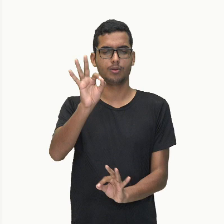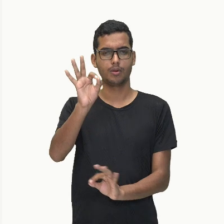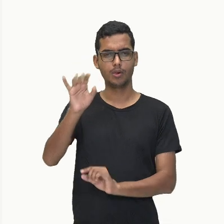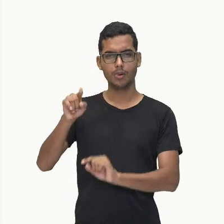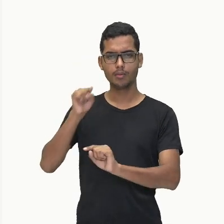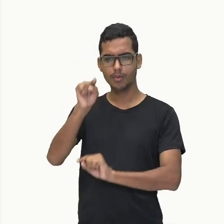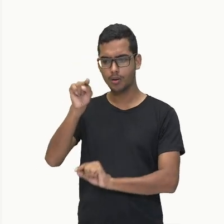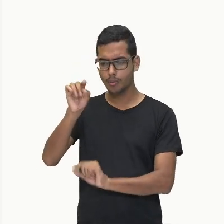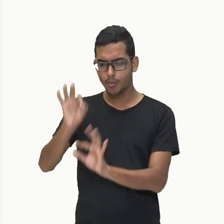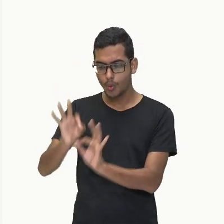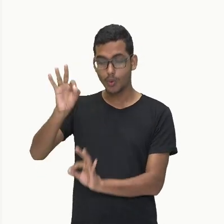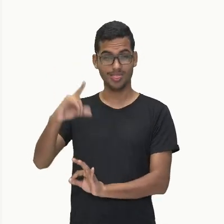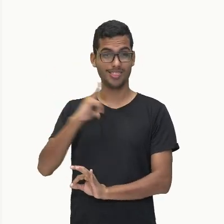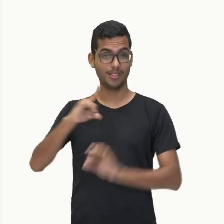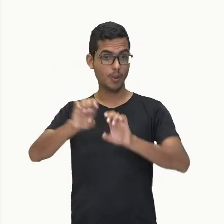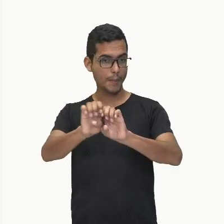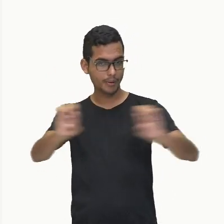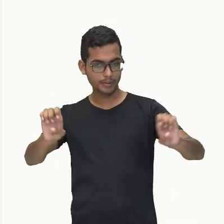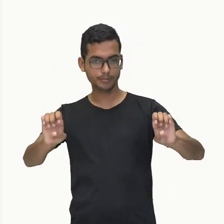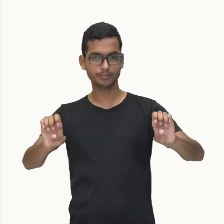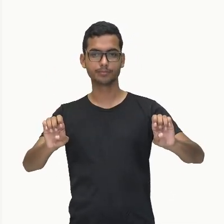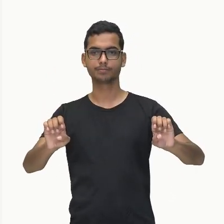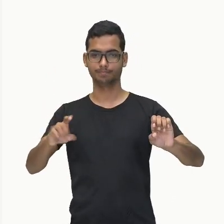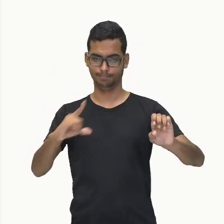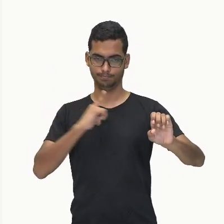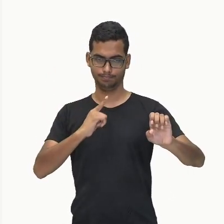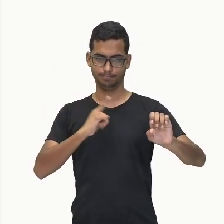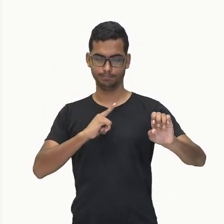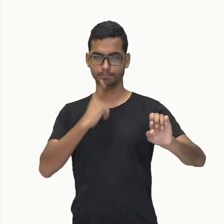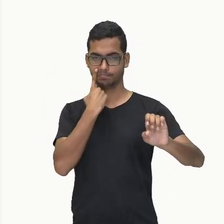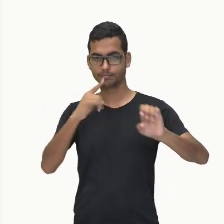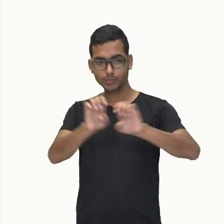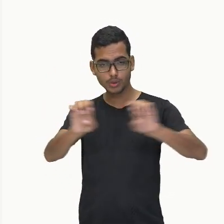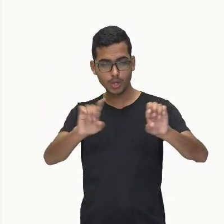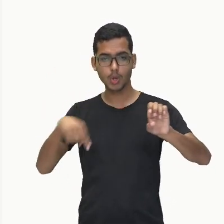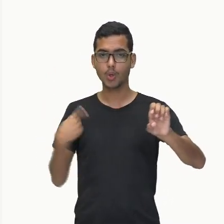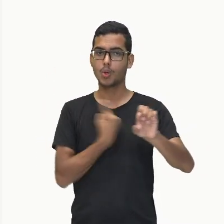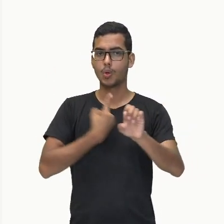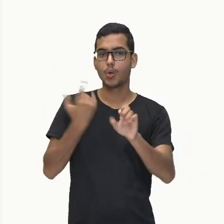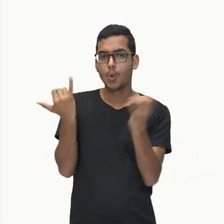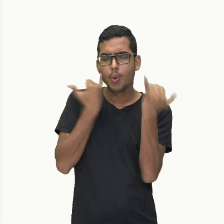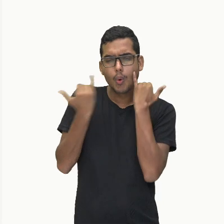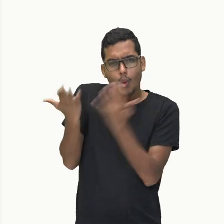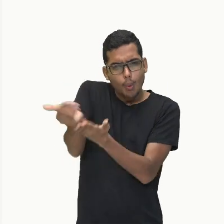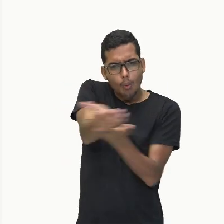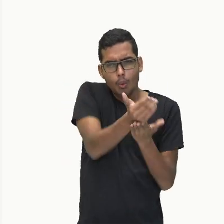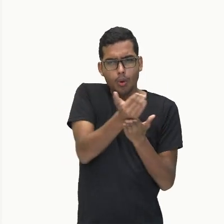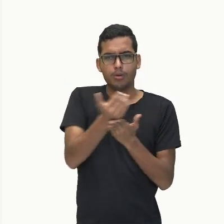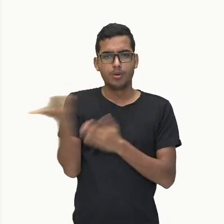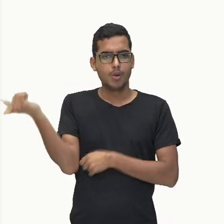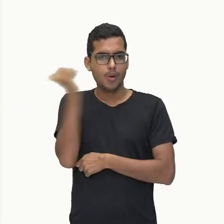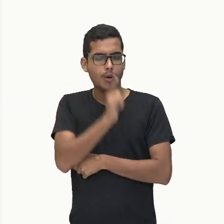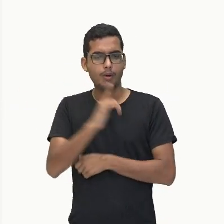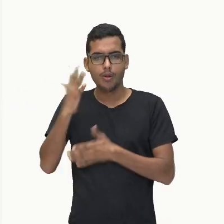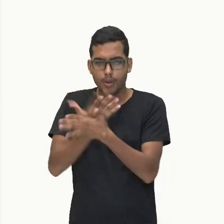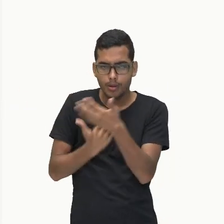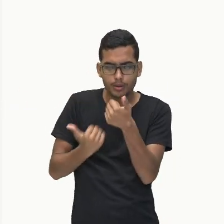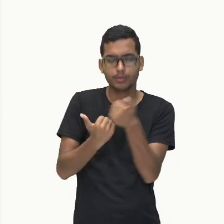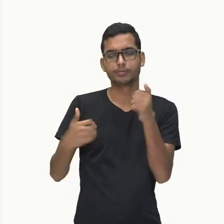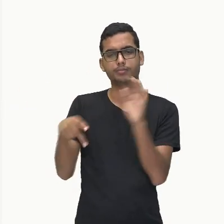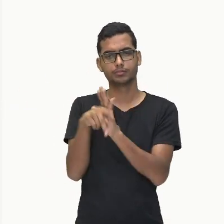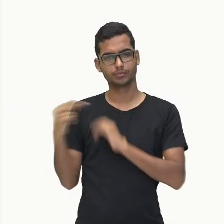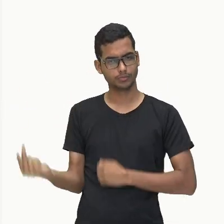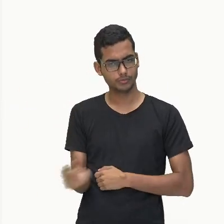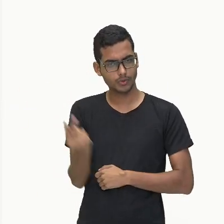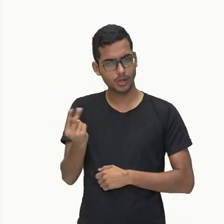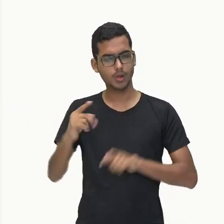uma equação, tá bom? E aí dessa equação é que nós vamos colher as informações necessárias para substituir lá